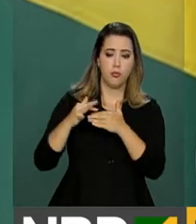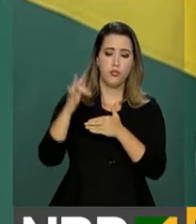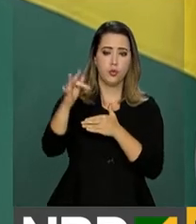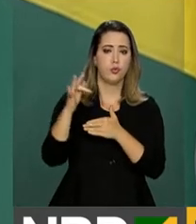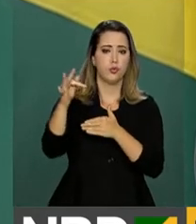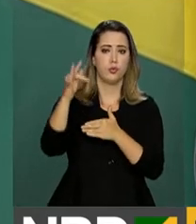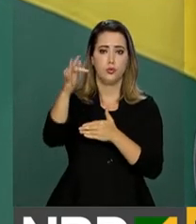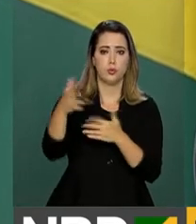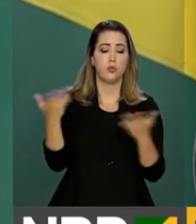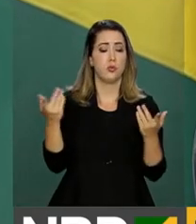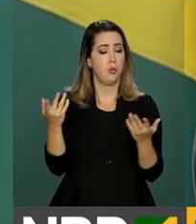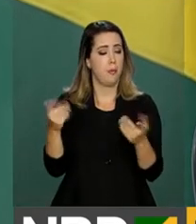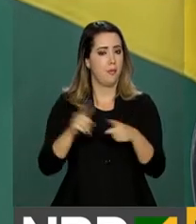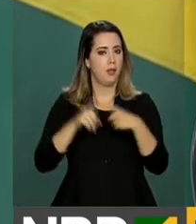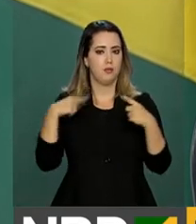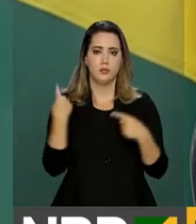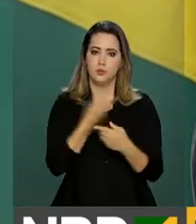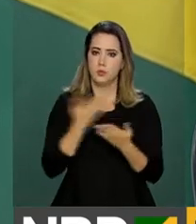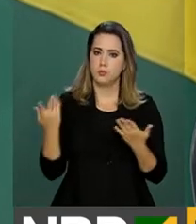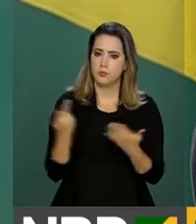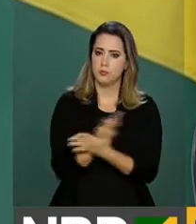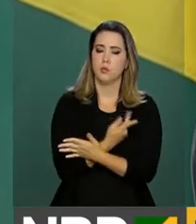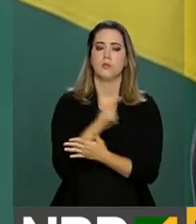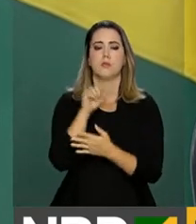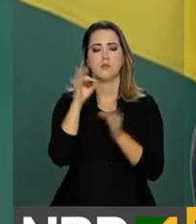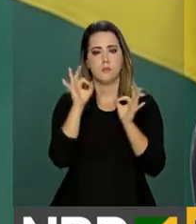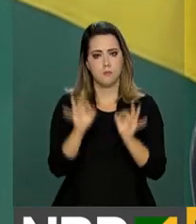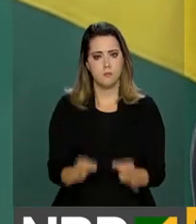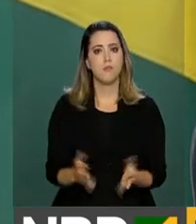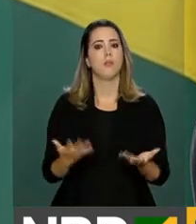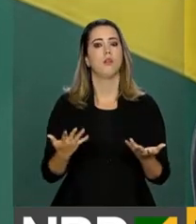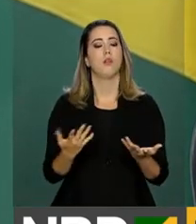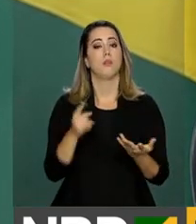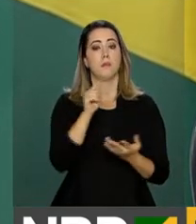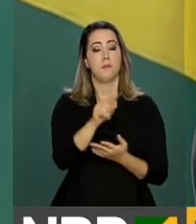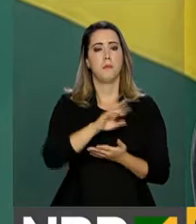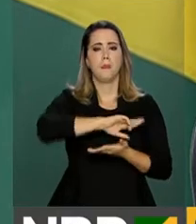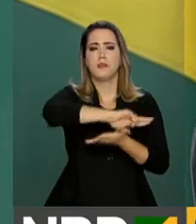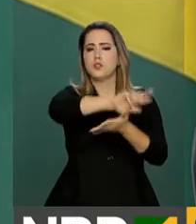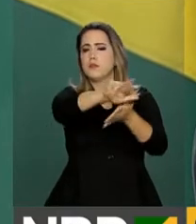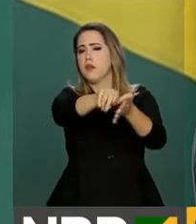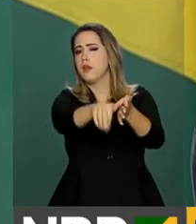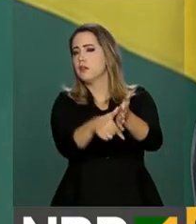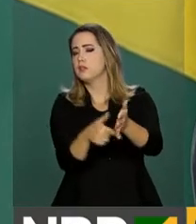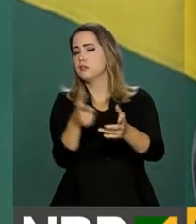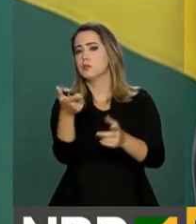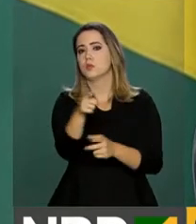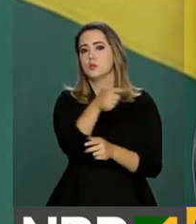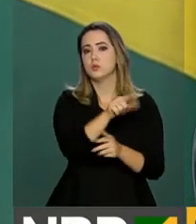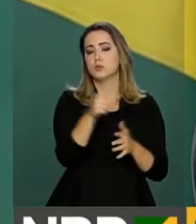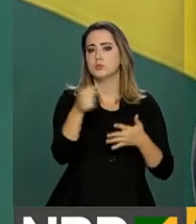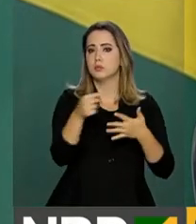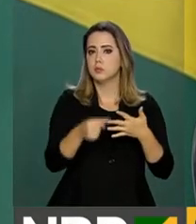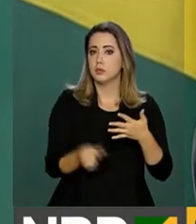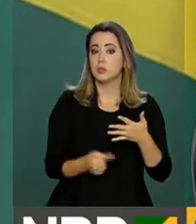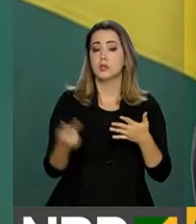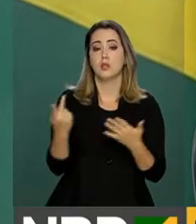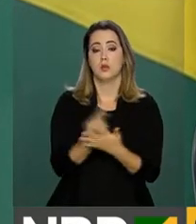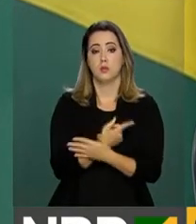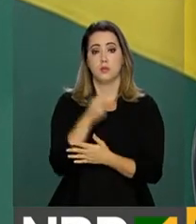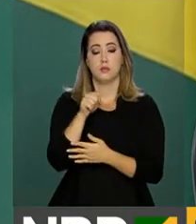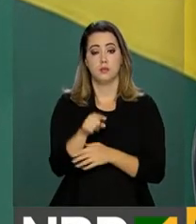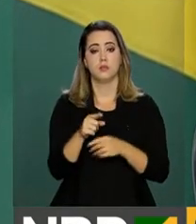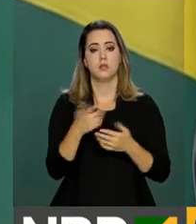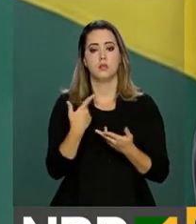foi realizado e outras centenas de medidas tomadas faz questão